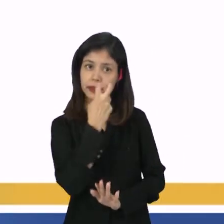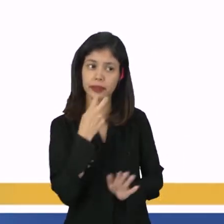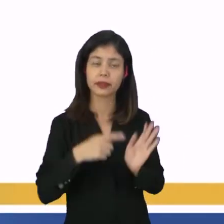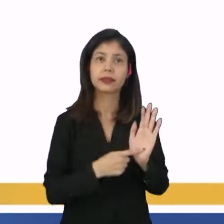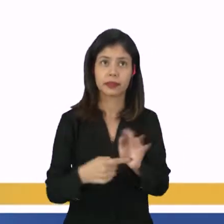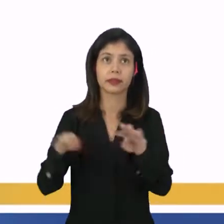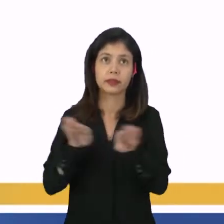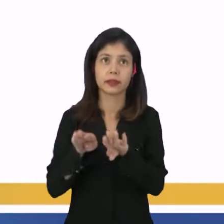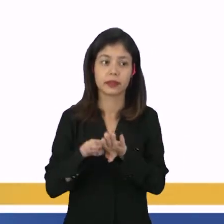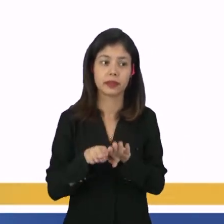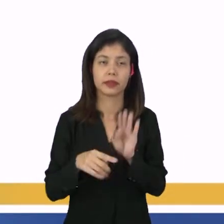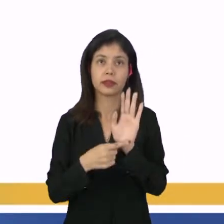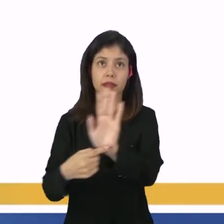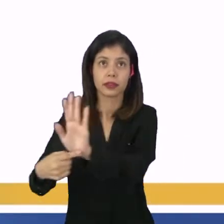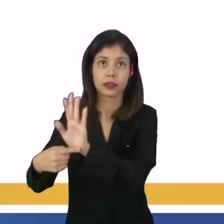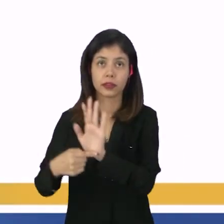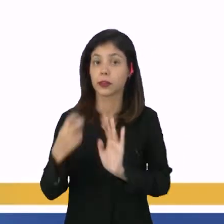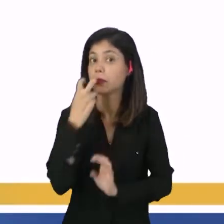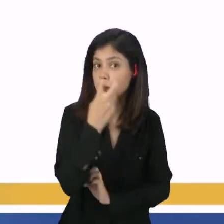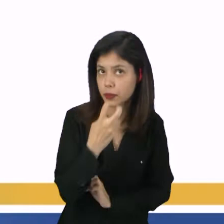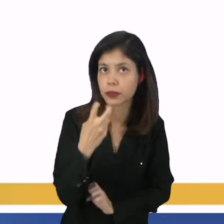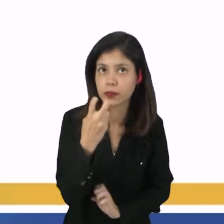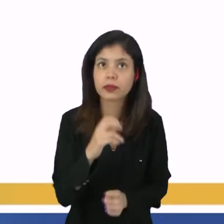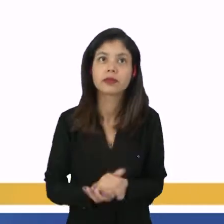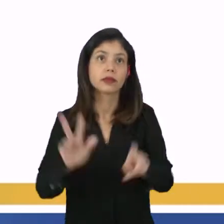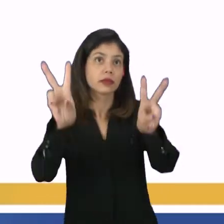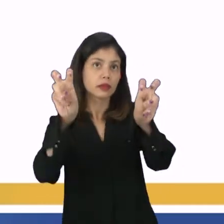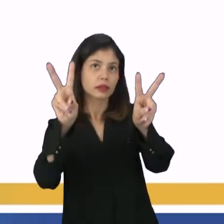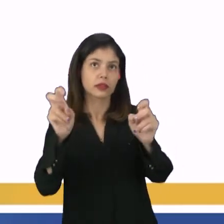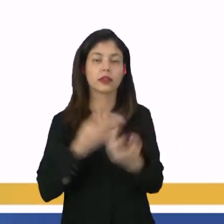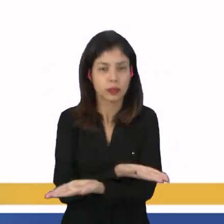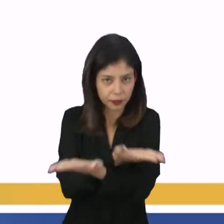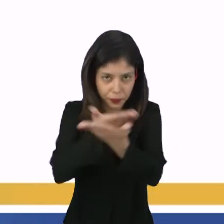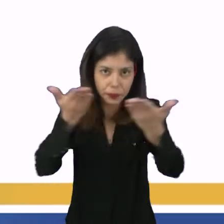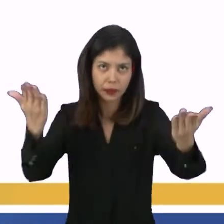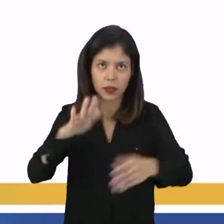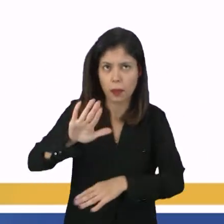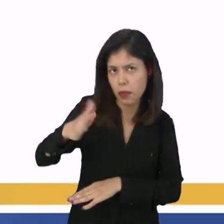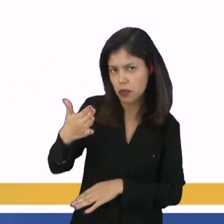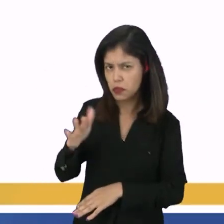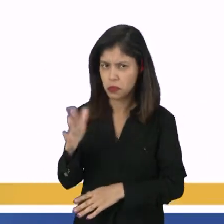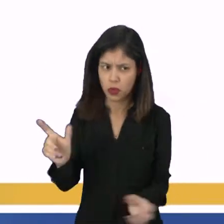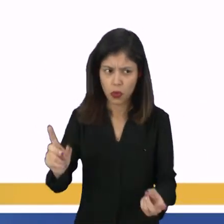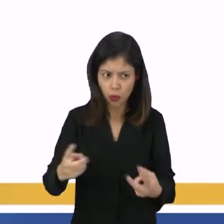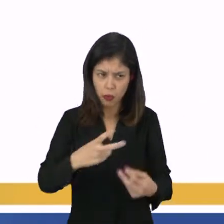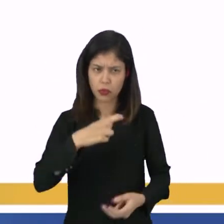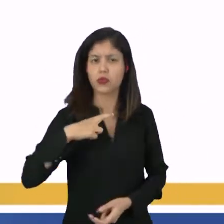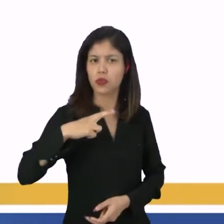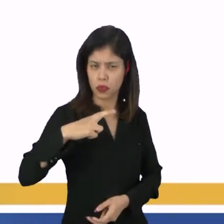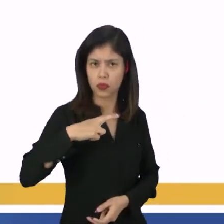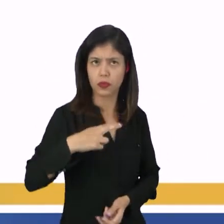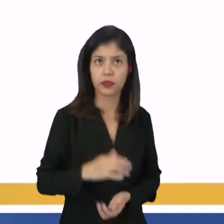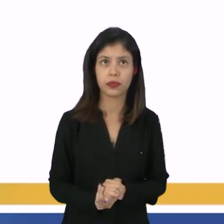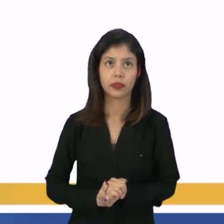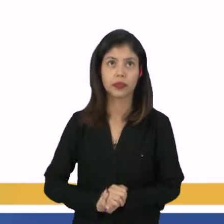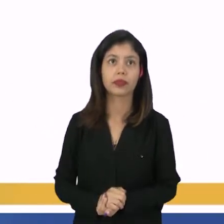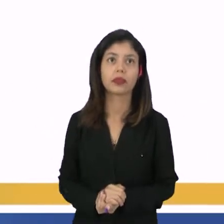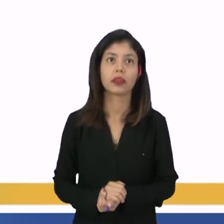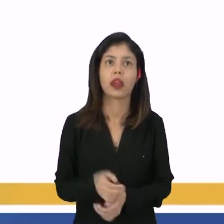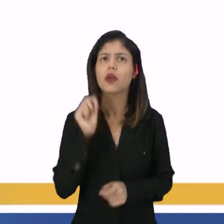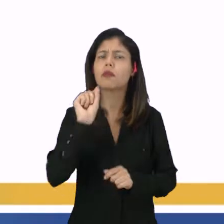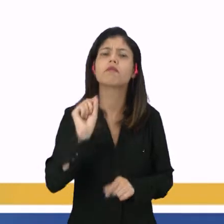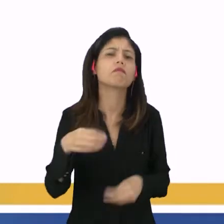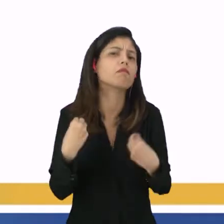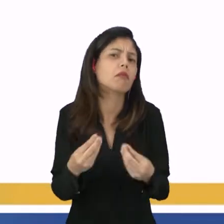uma exposição feita oralmente sobre um tema para um público mais ou menos restrito. Para que serve essa